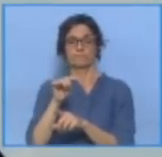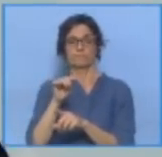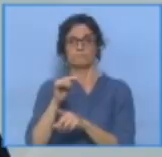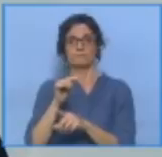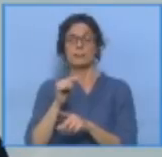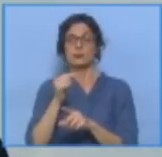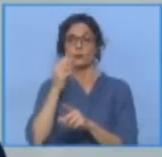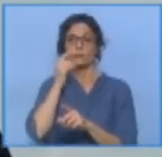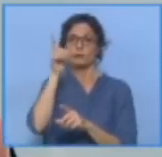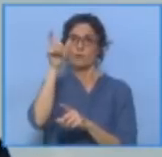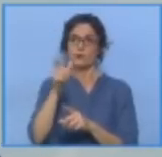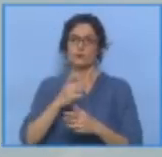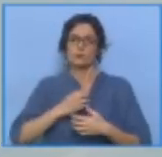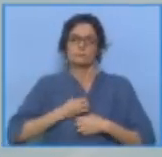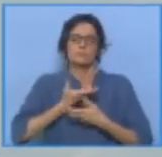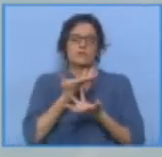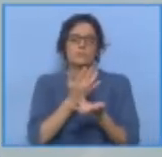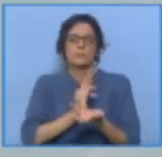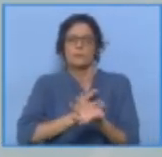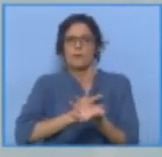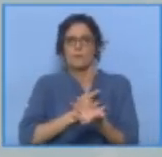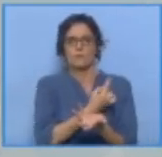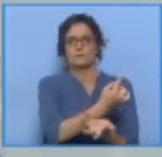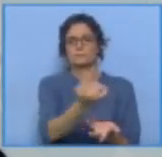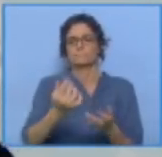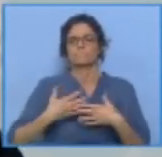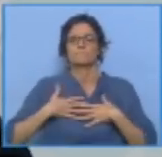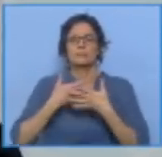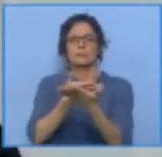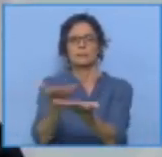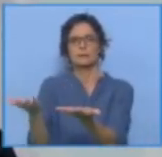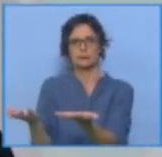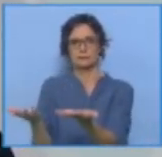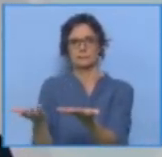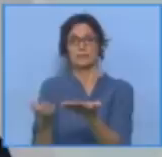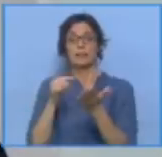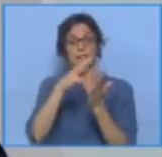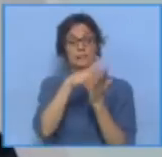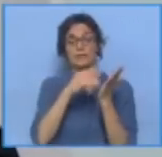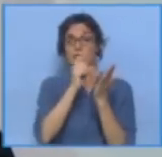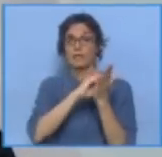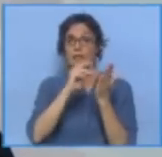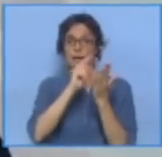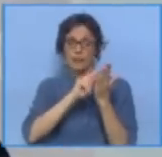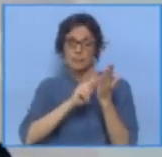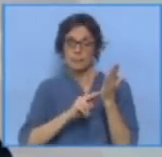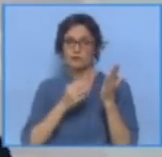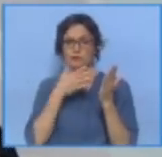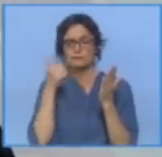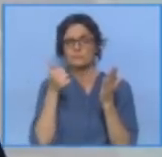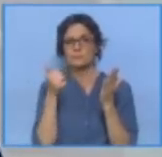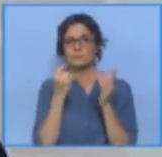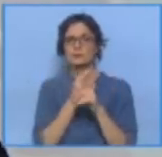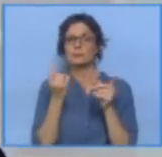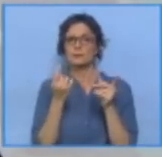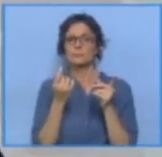essa nascente, são belas as palavras do profeta, que jorrará uma nascente para nos lavar do